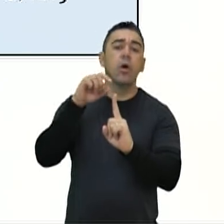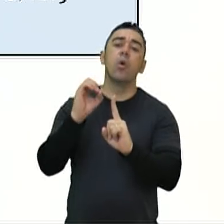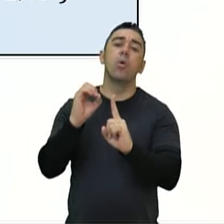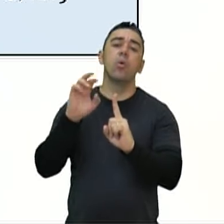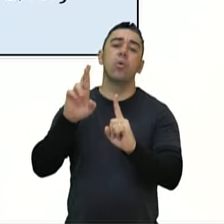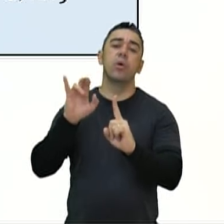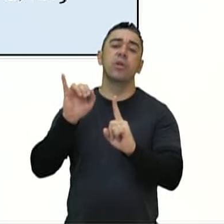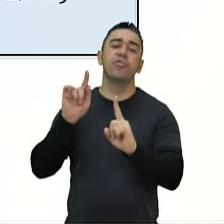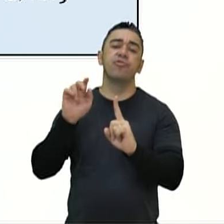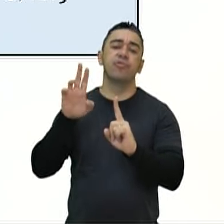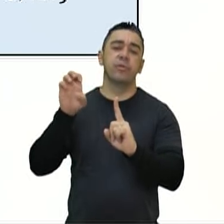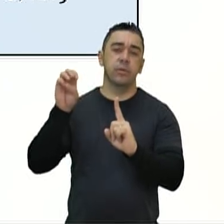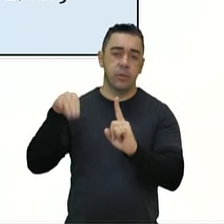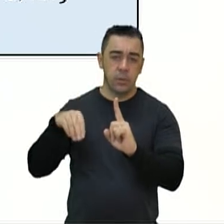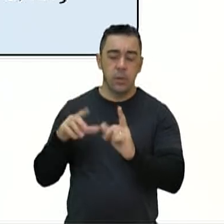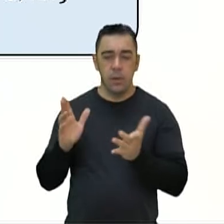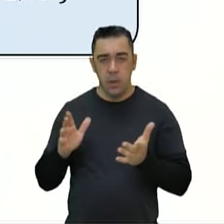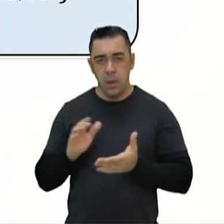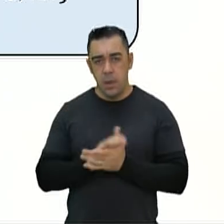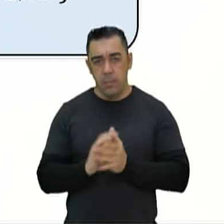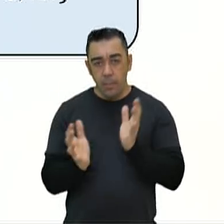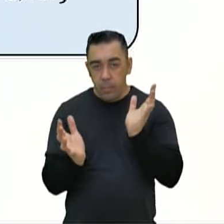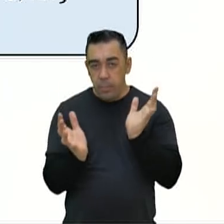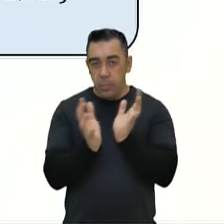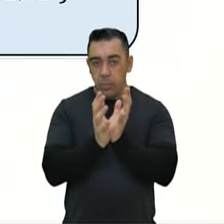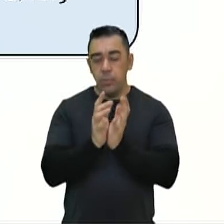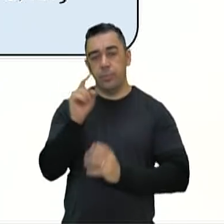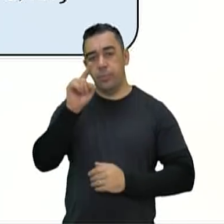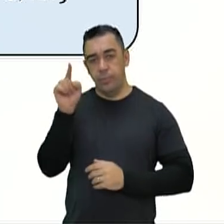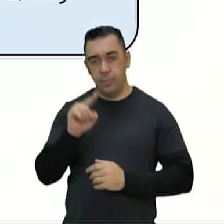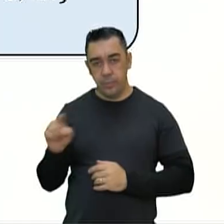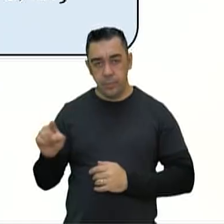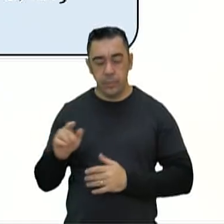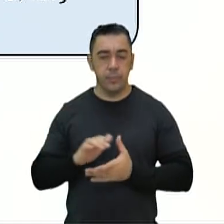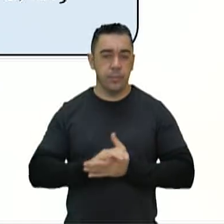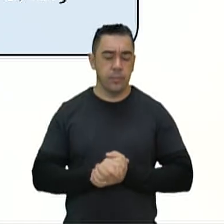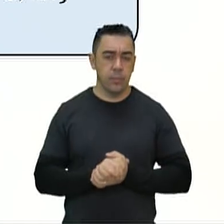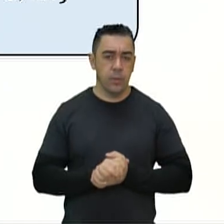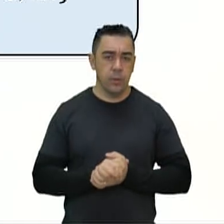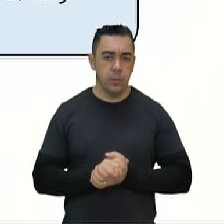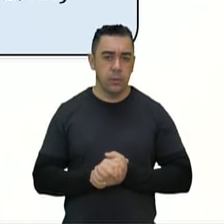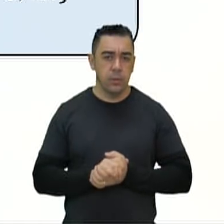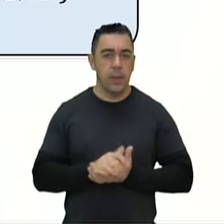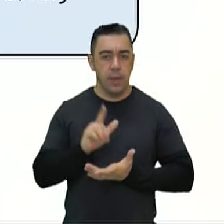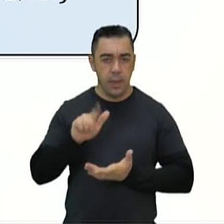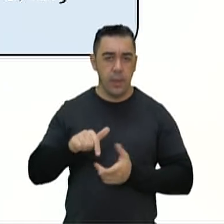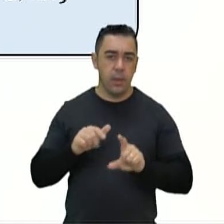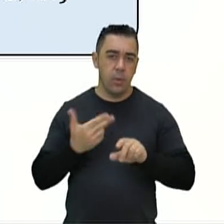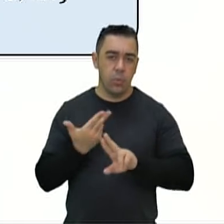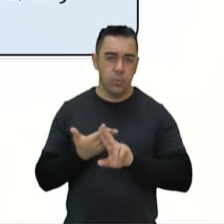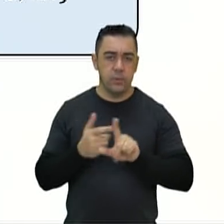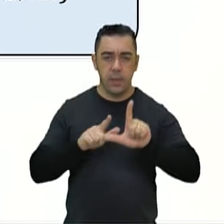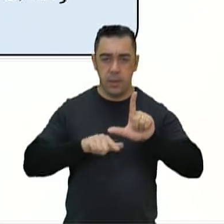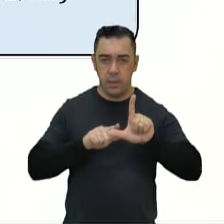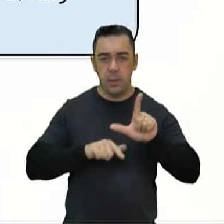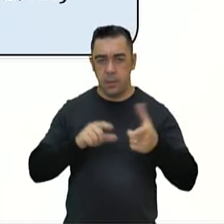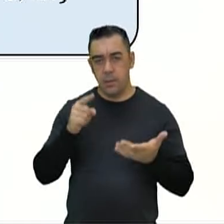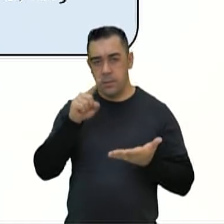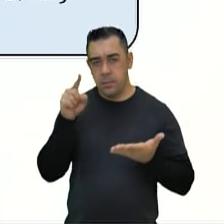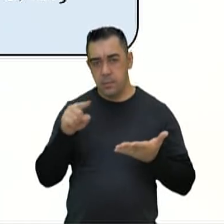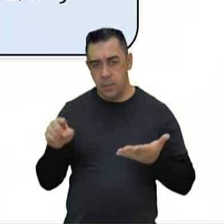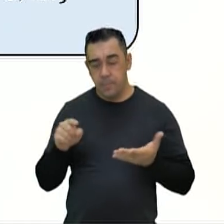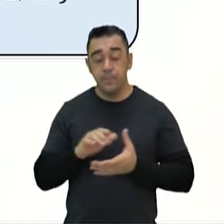Estes números formam o conjunto dos números inteiros. Indicado por a letra Z,